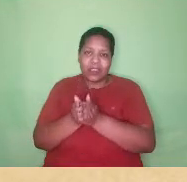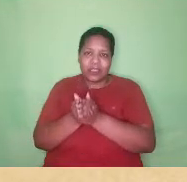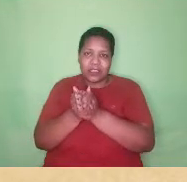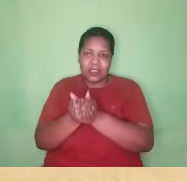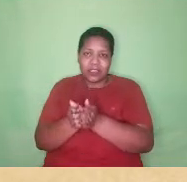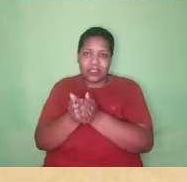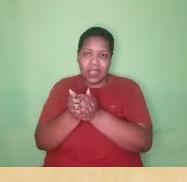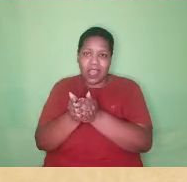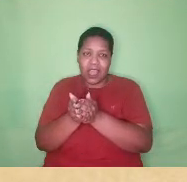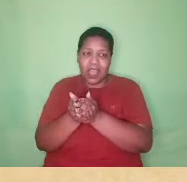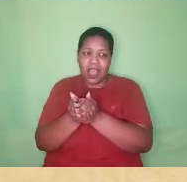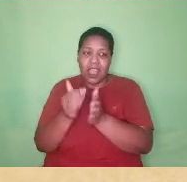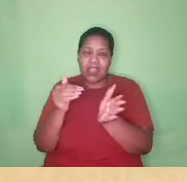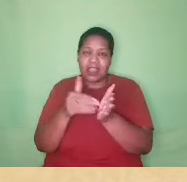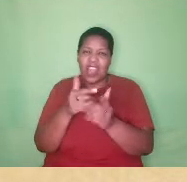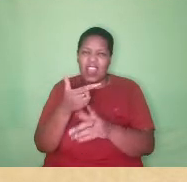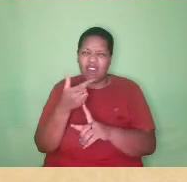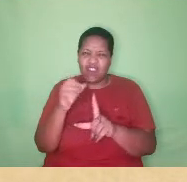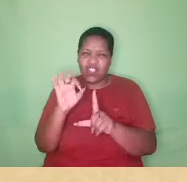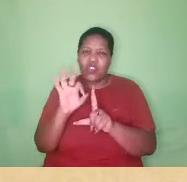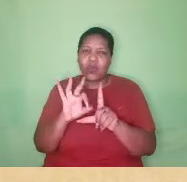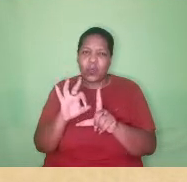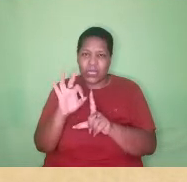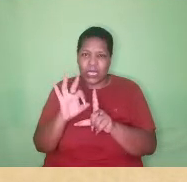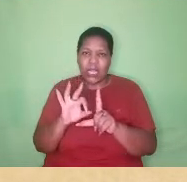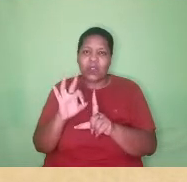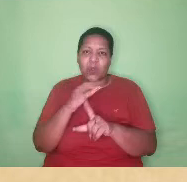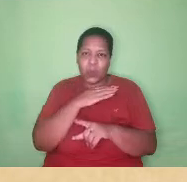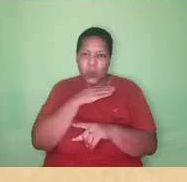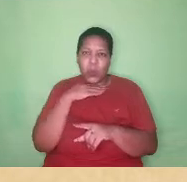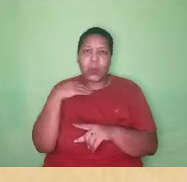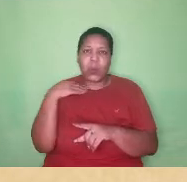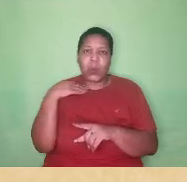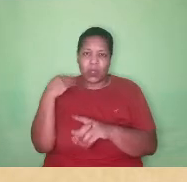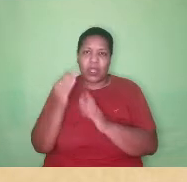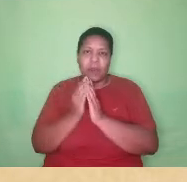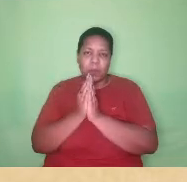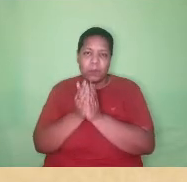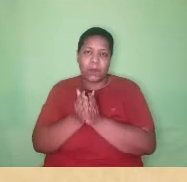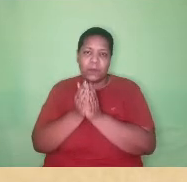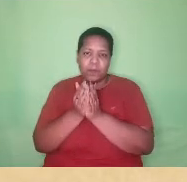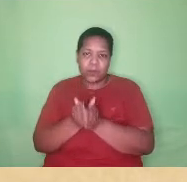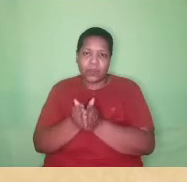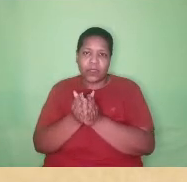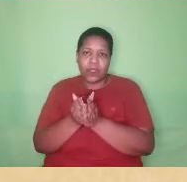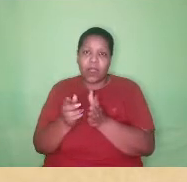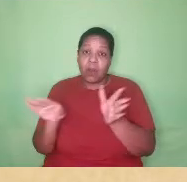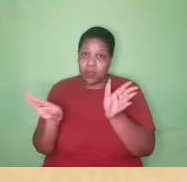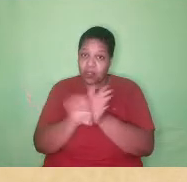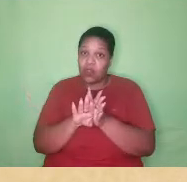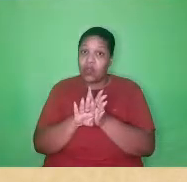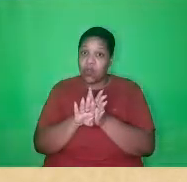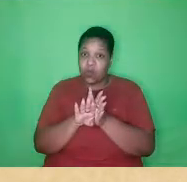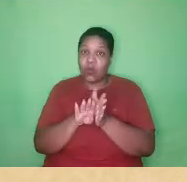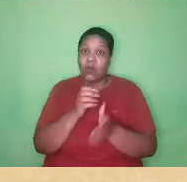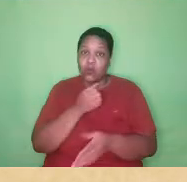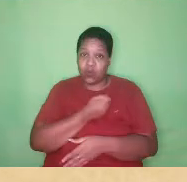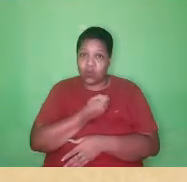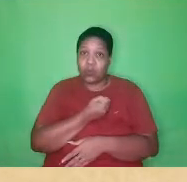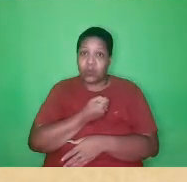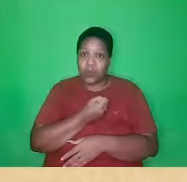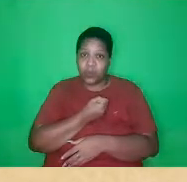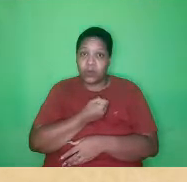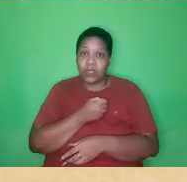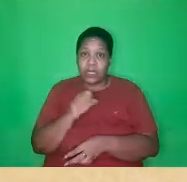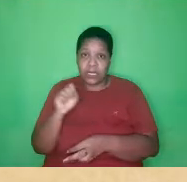até 20%, né, na travessia. Mas se chegou a esse número, né, de em torno